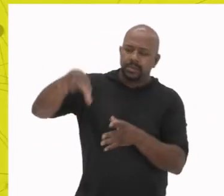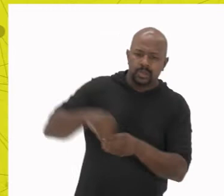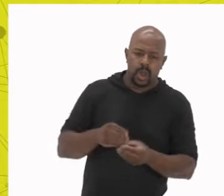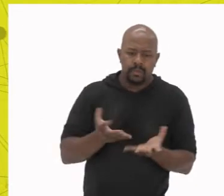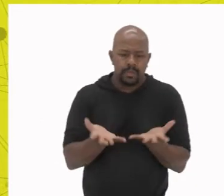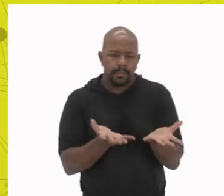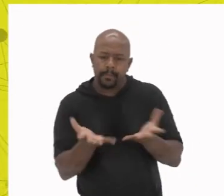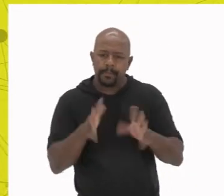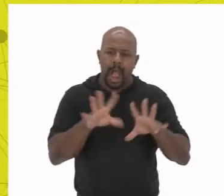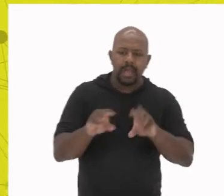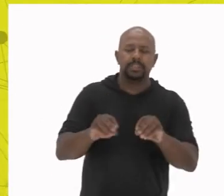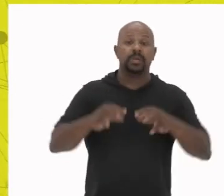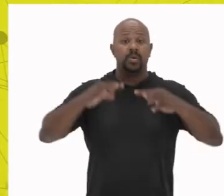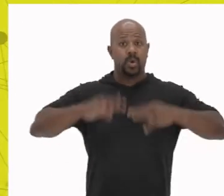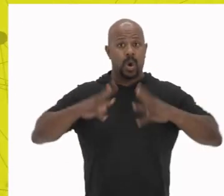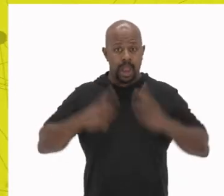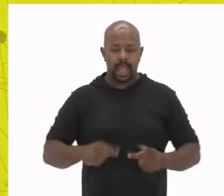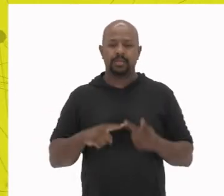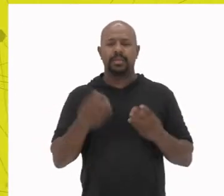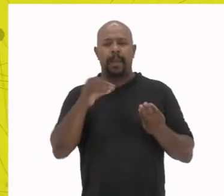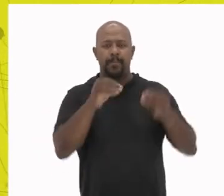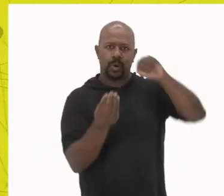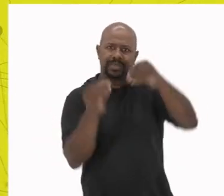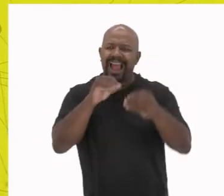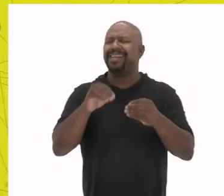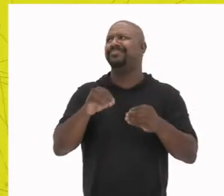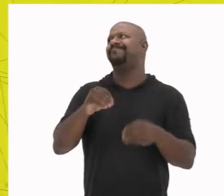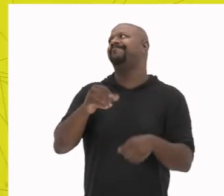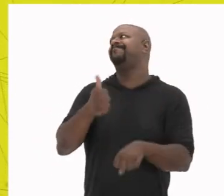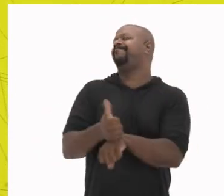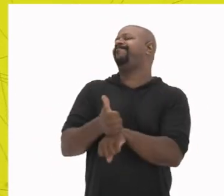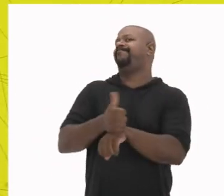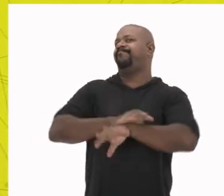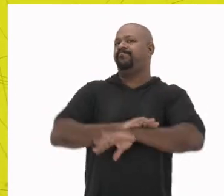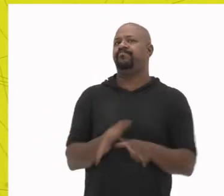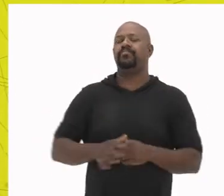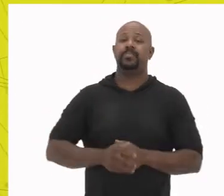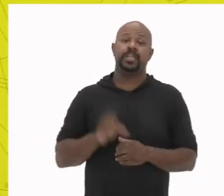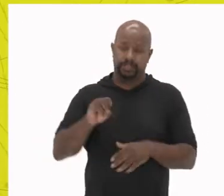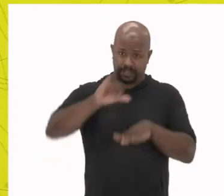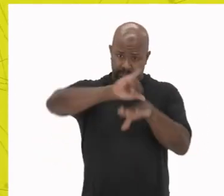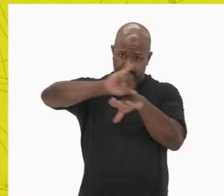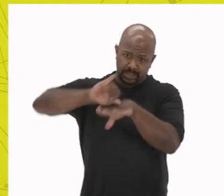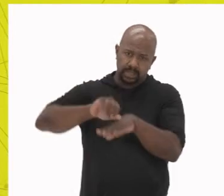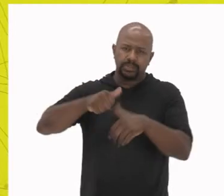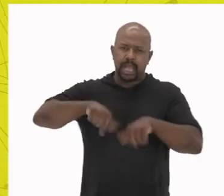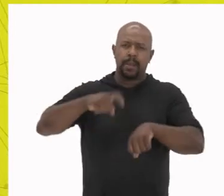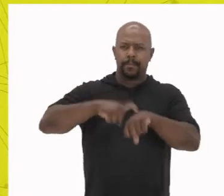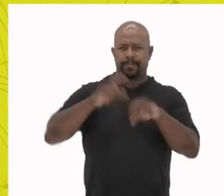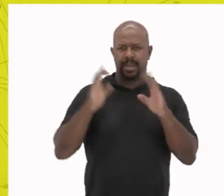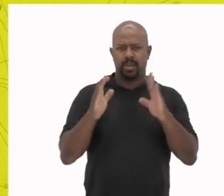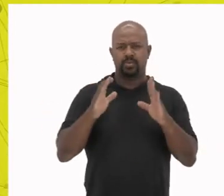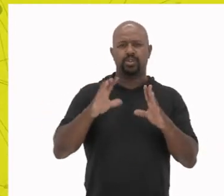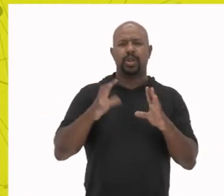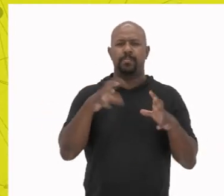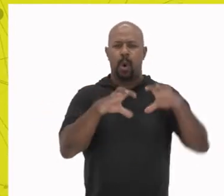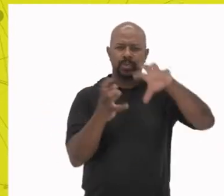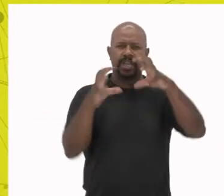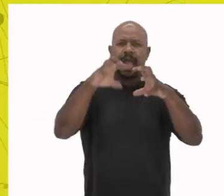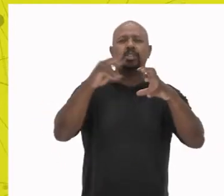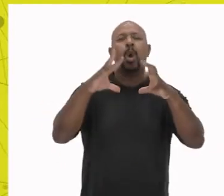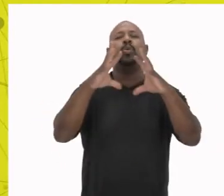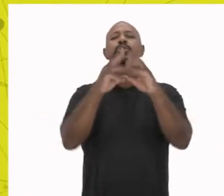todos os envolvidos no manuseio correto das obras, na montagem, é imprescindível. Quando uma exposição está no período